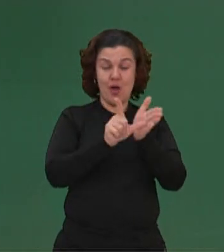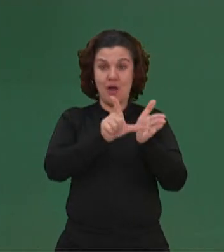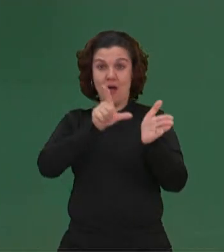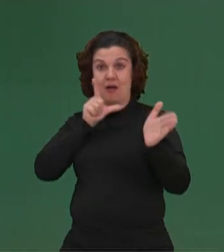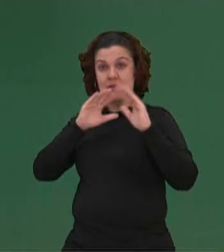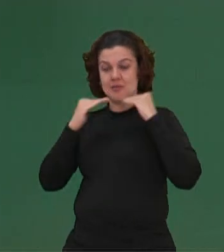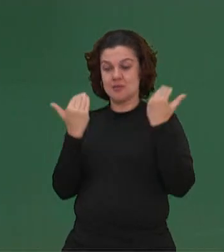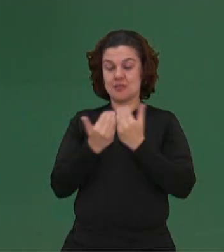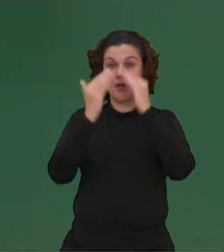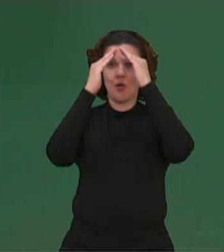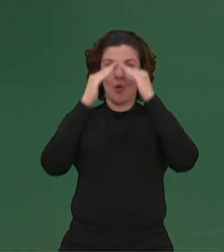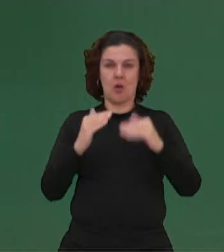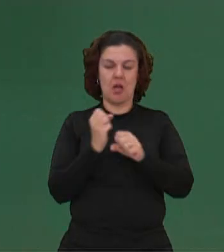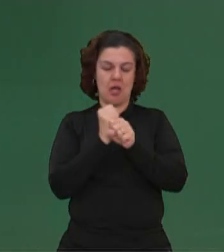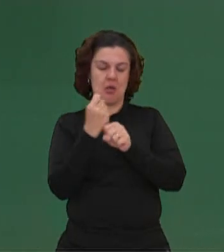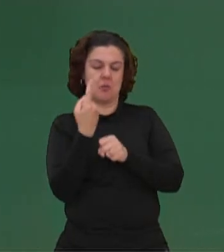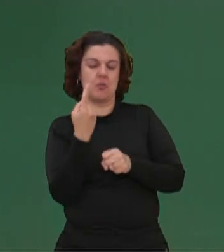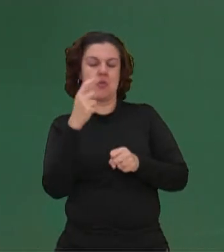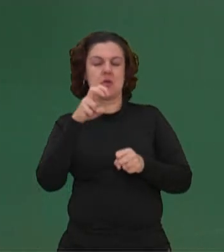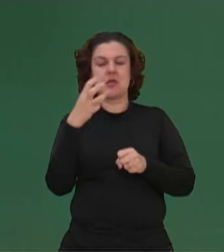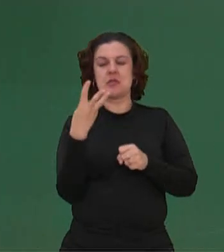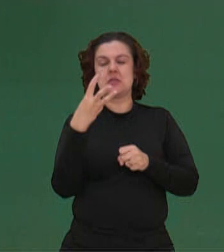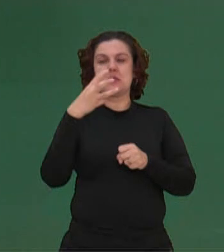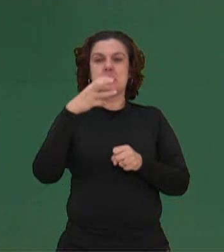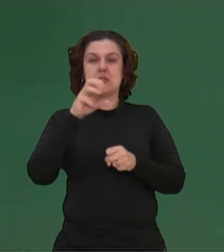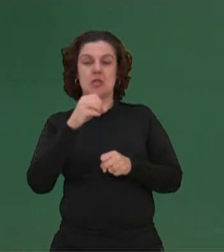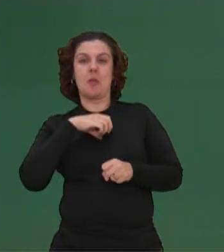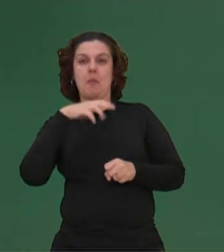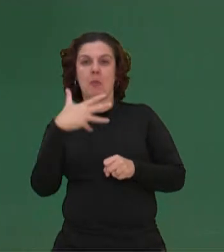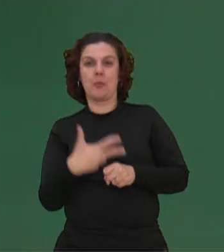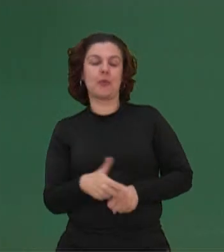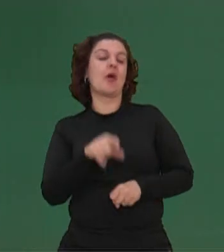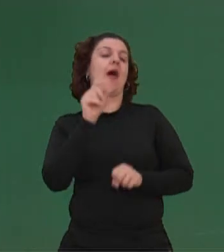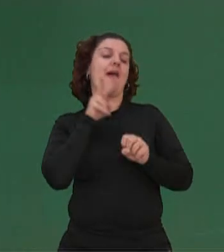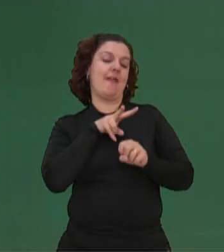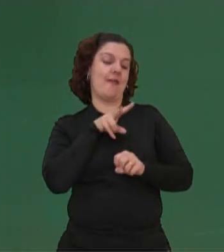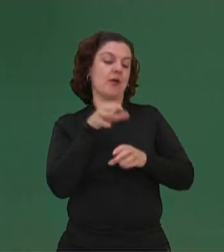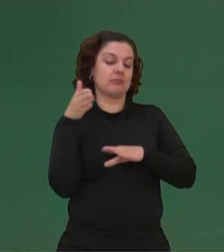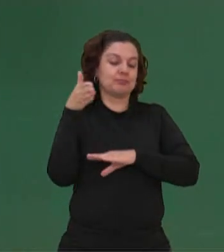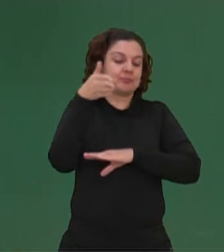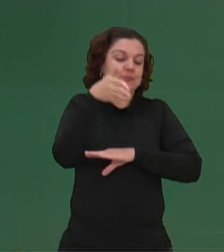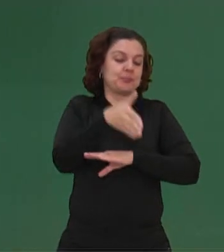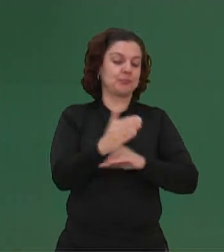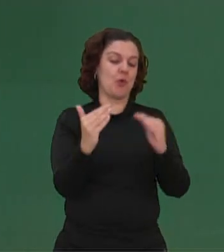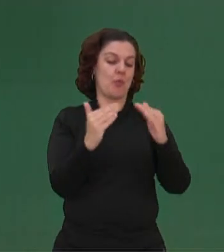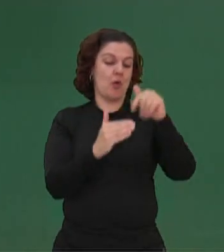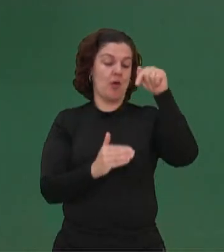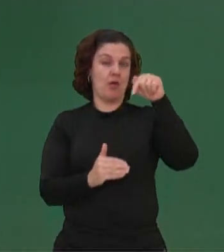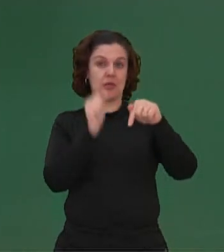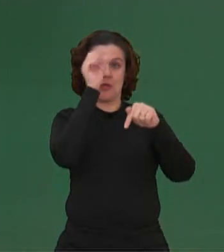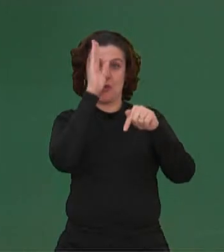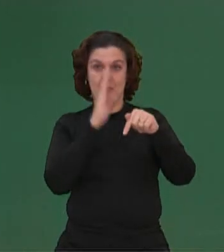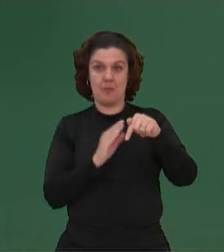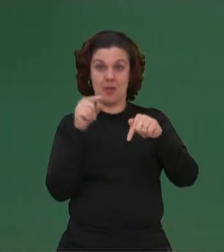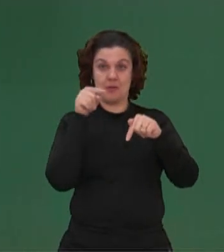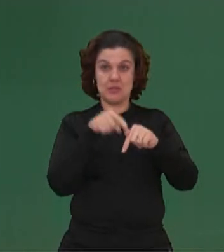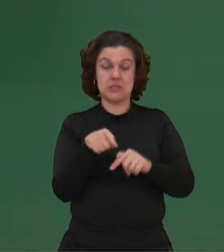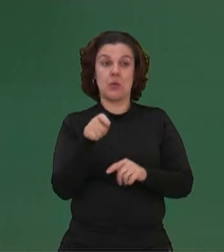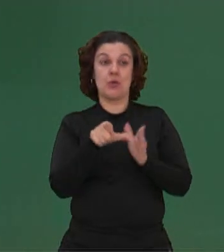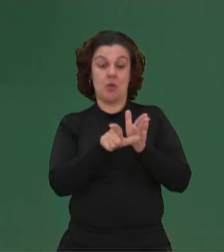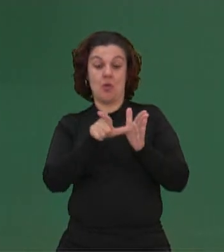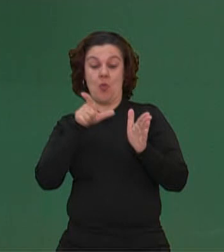pré-colonial. Até 1530, quando Portugal decide realmente colonizar, ocupar a colônia, até então,